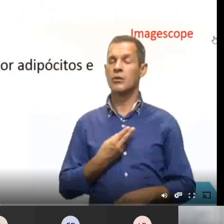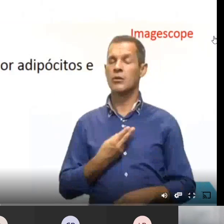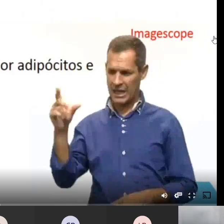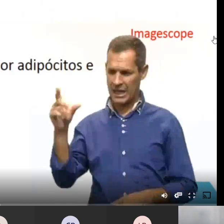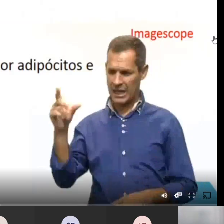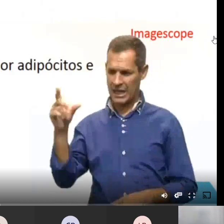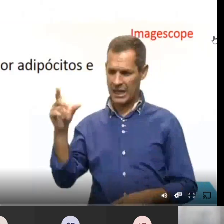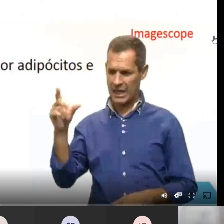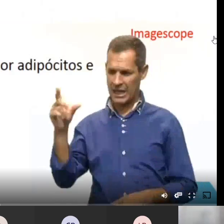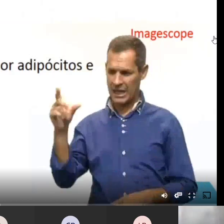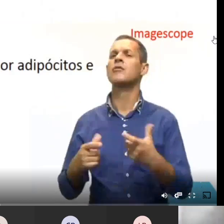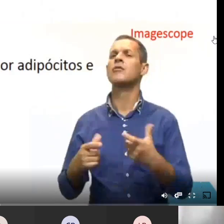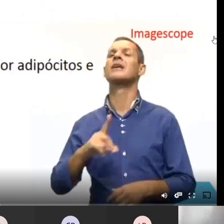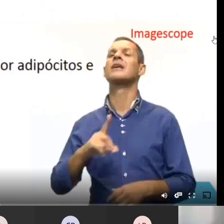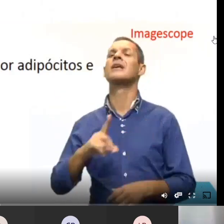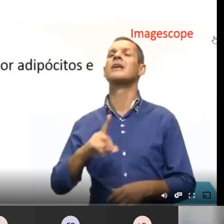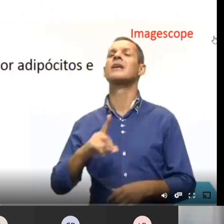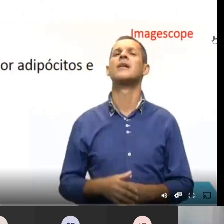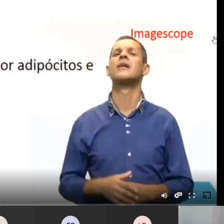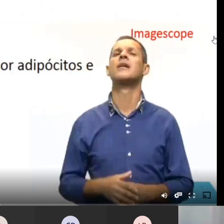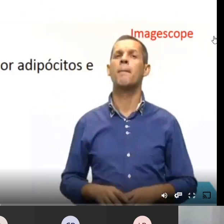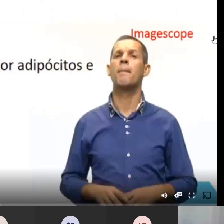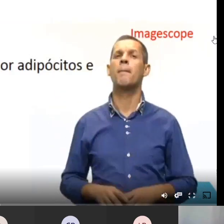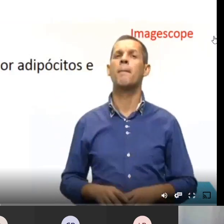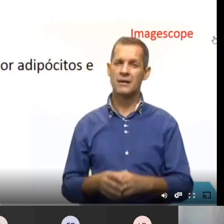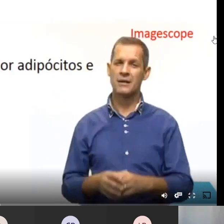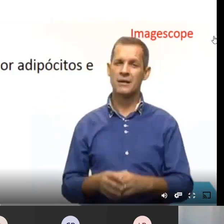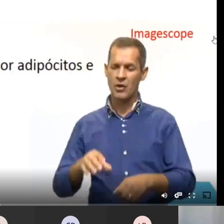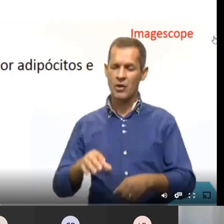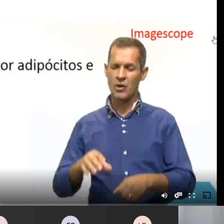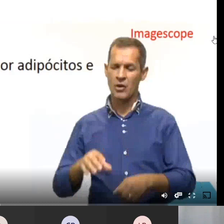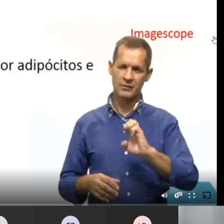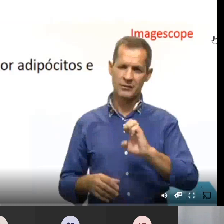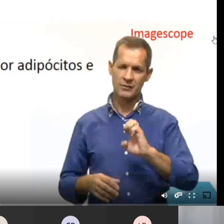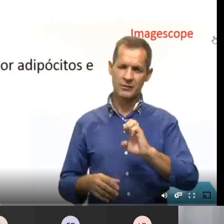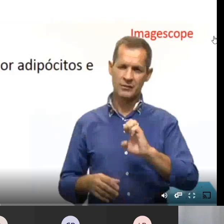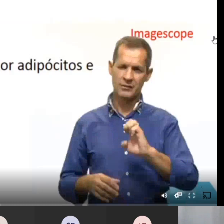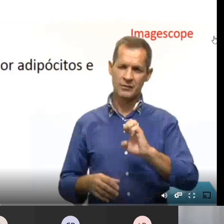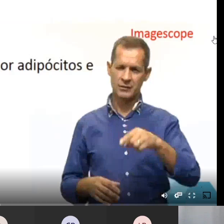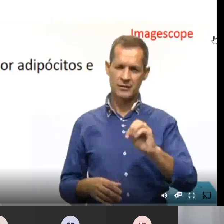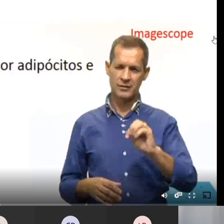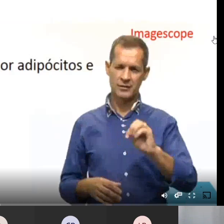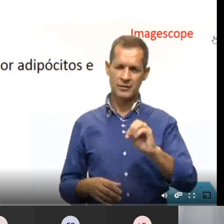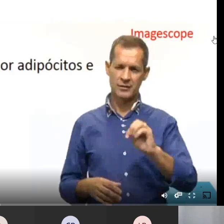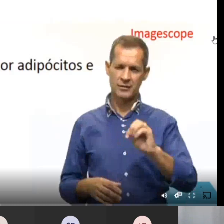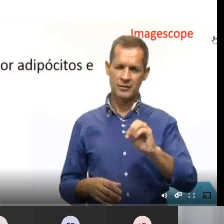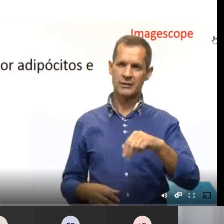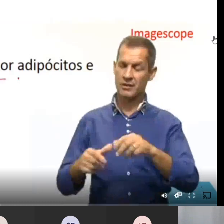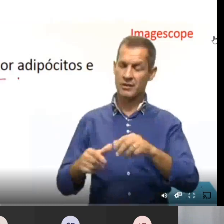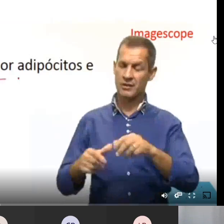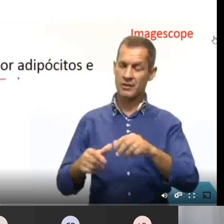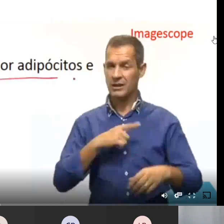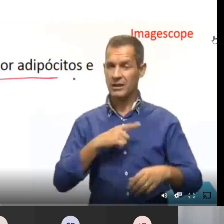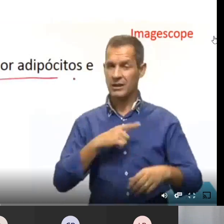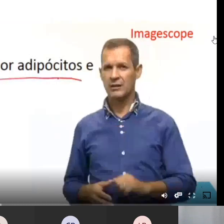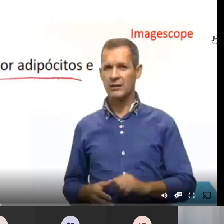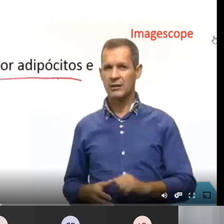região cortical que vai ocupar a parte mais externa da nossa lâmina. Essa região será composta